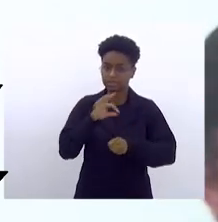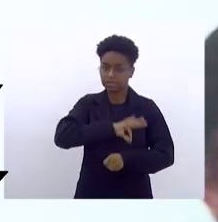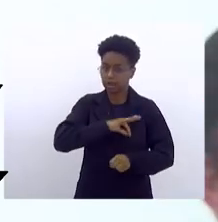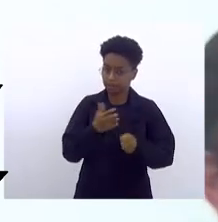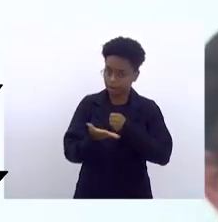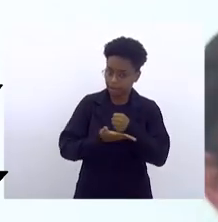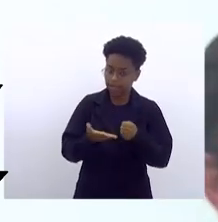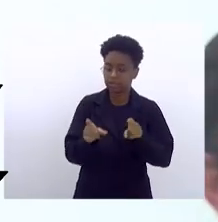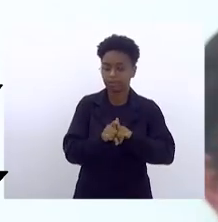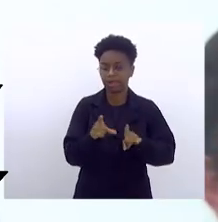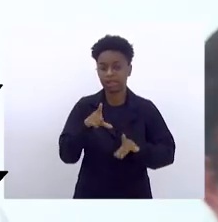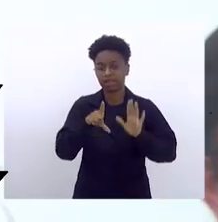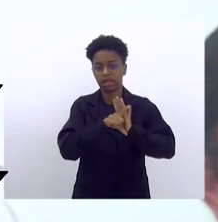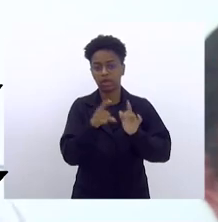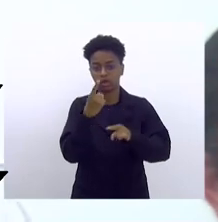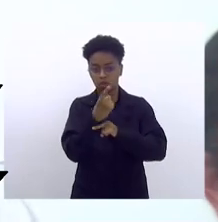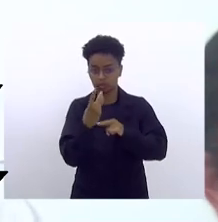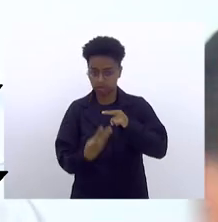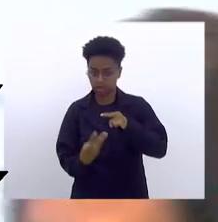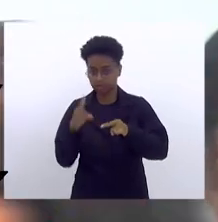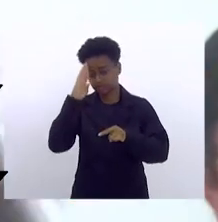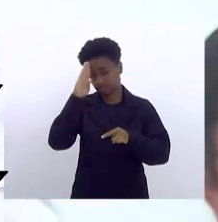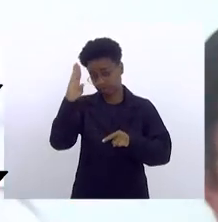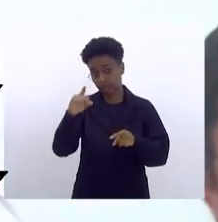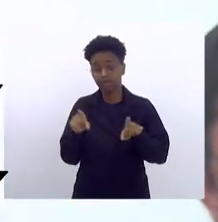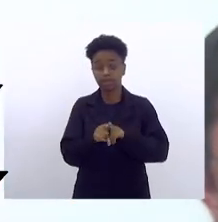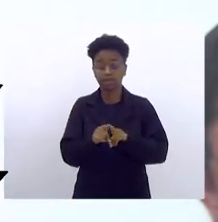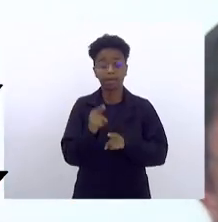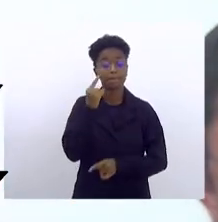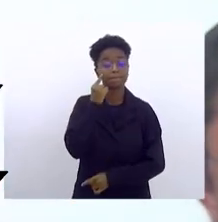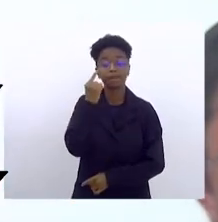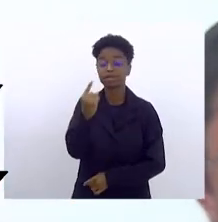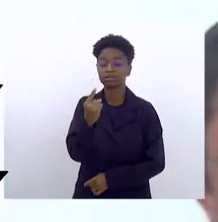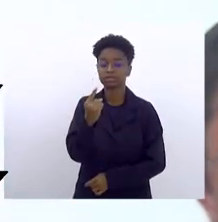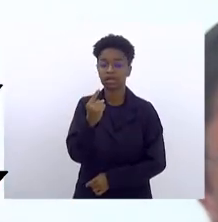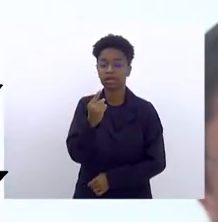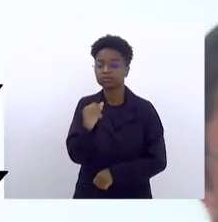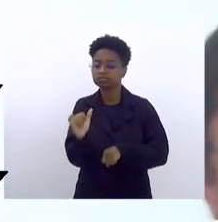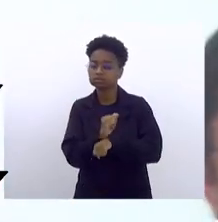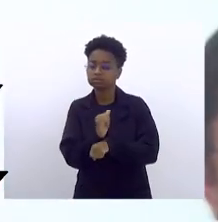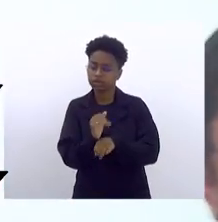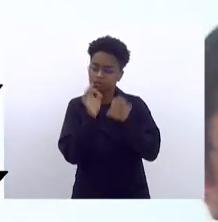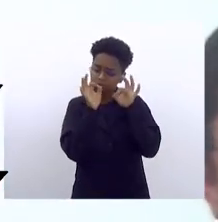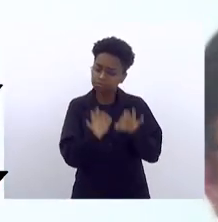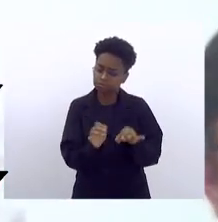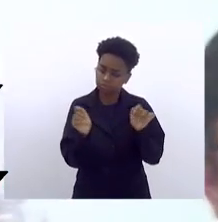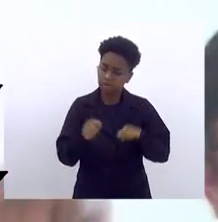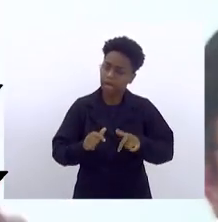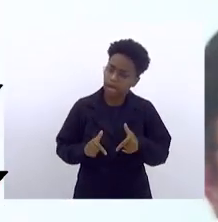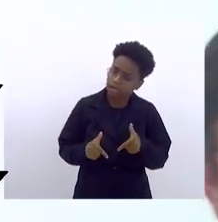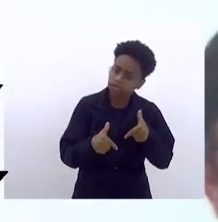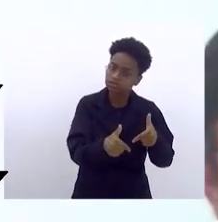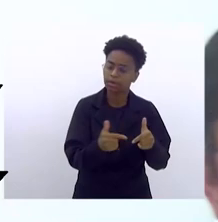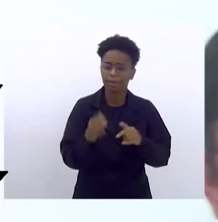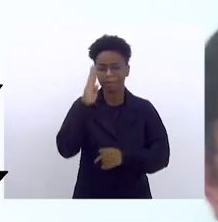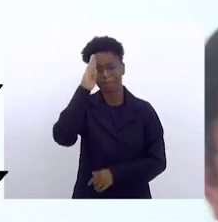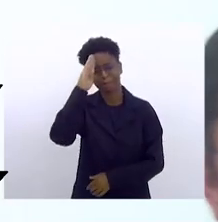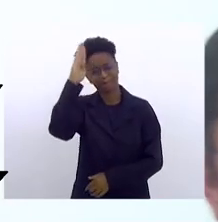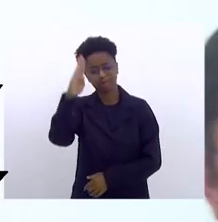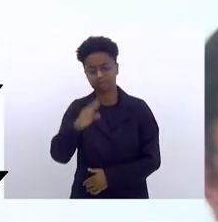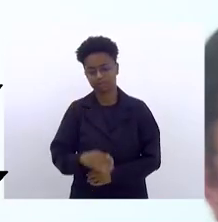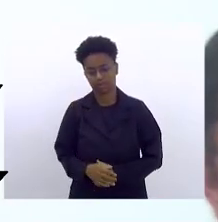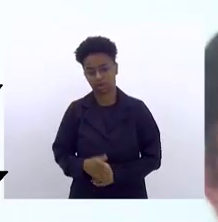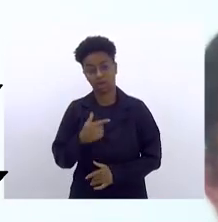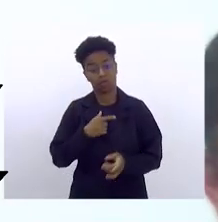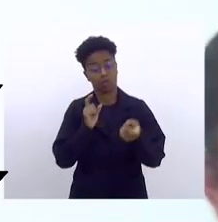terço que é fundamental e de pensar em medidas concretas e efetivas que são fundamentais eu